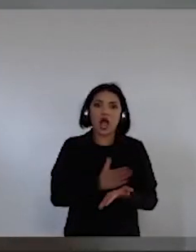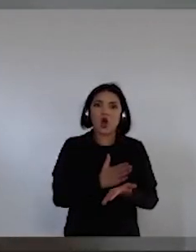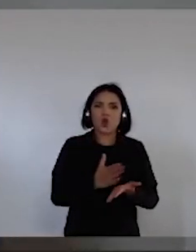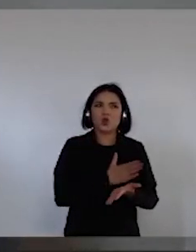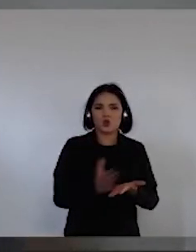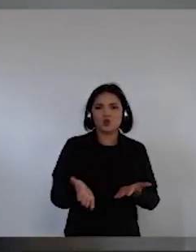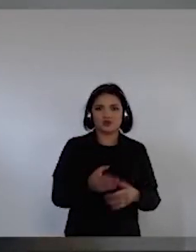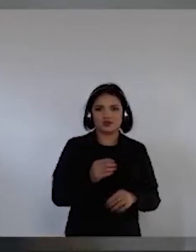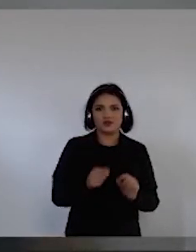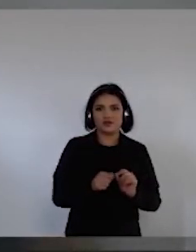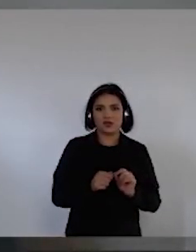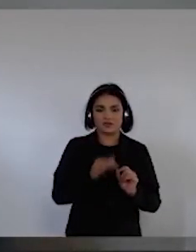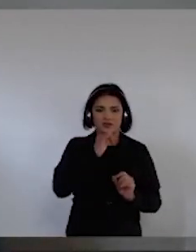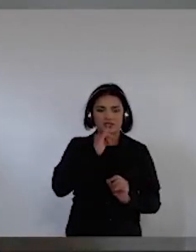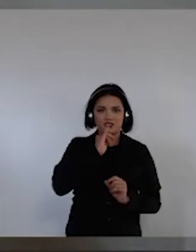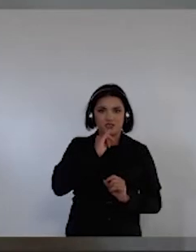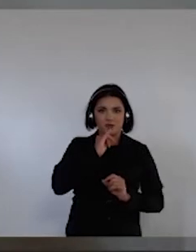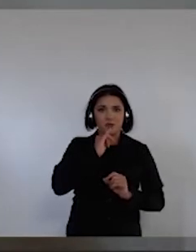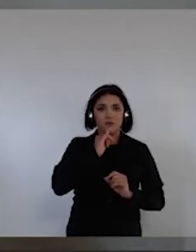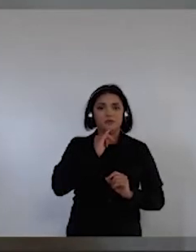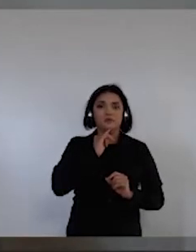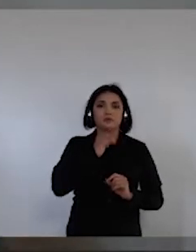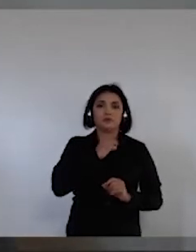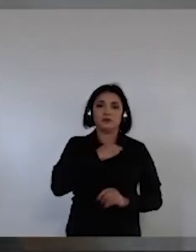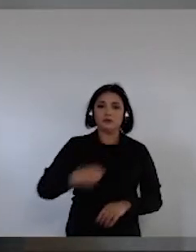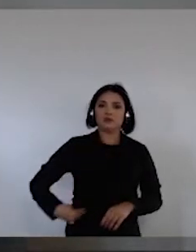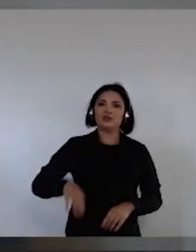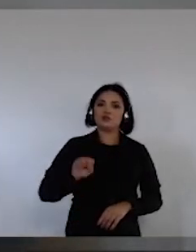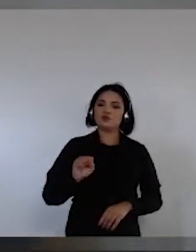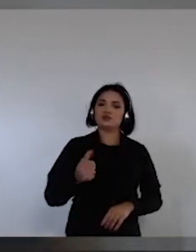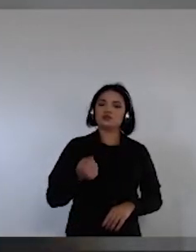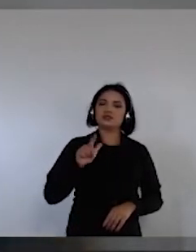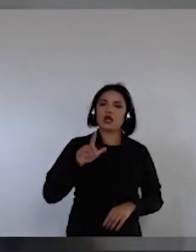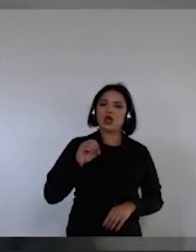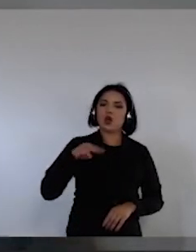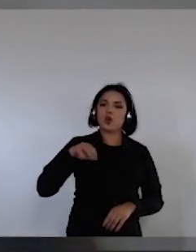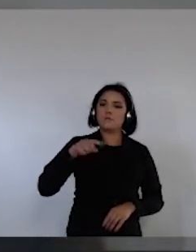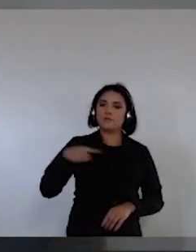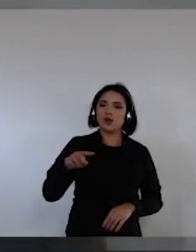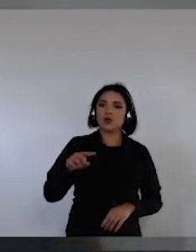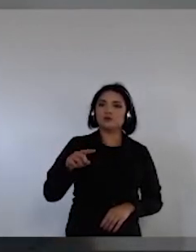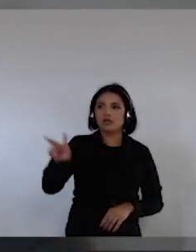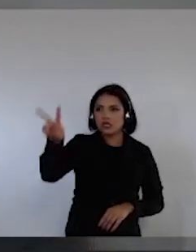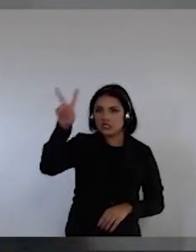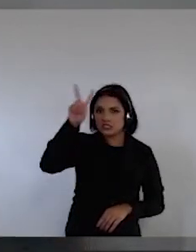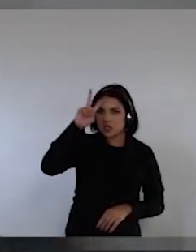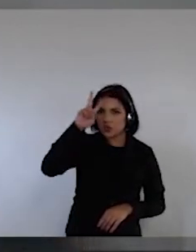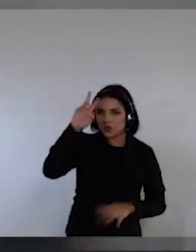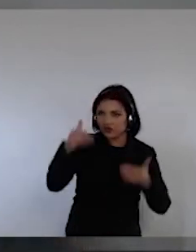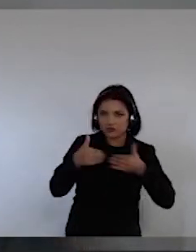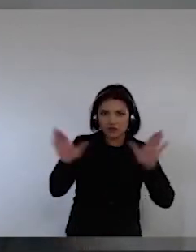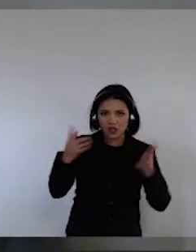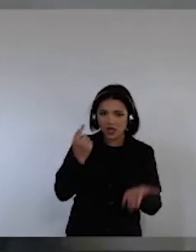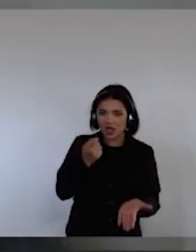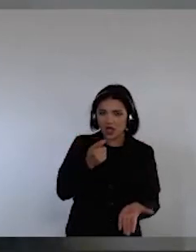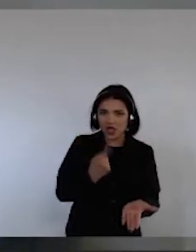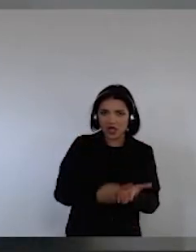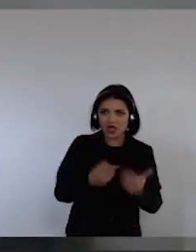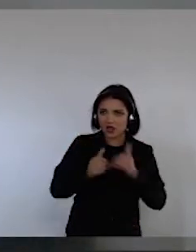colegiado. Senão, não é um colegiado. Se nós admitirmos que as decisões monocráticas podem sobreviver por si só, então